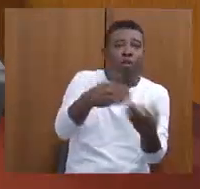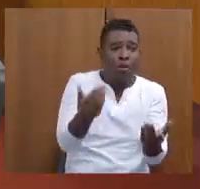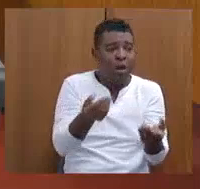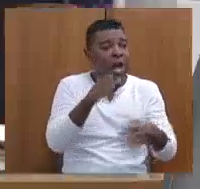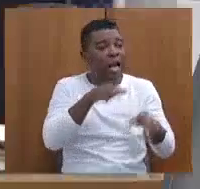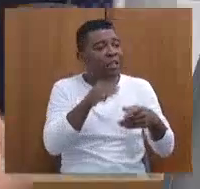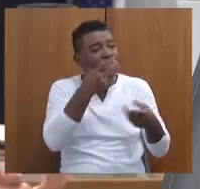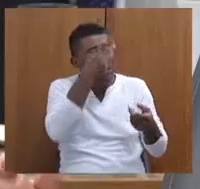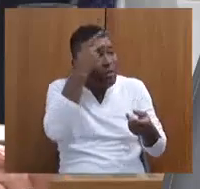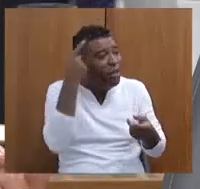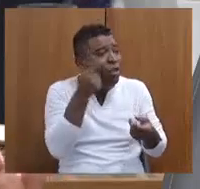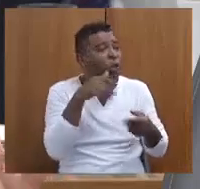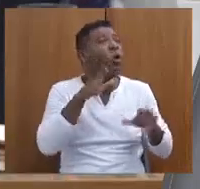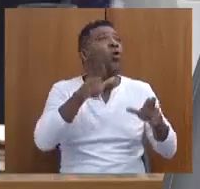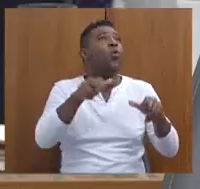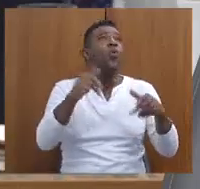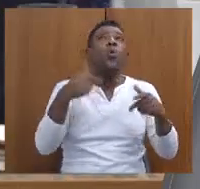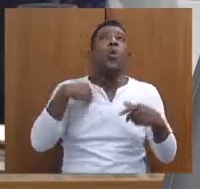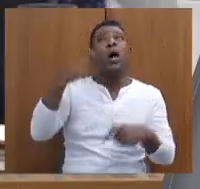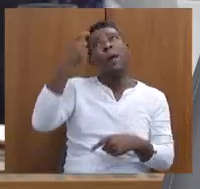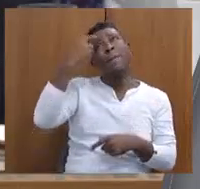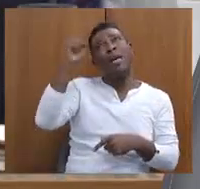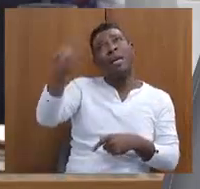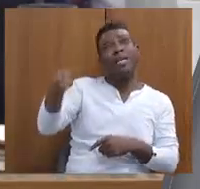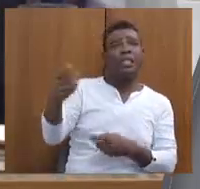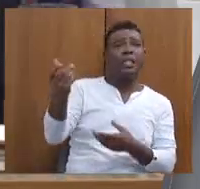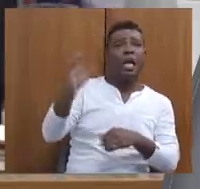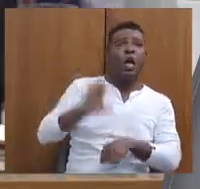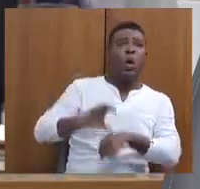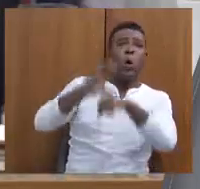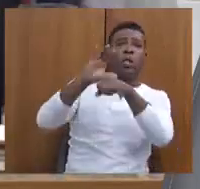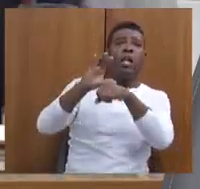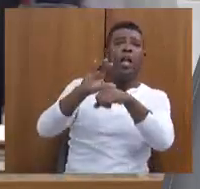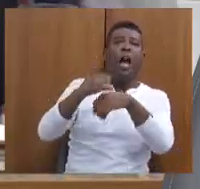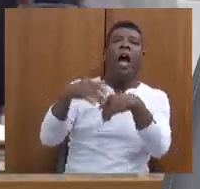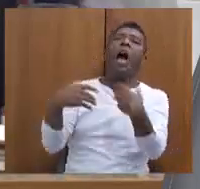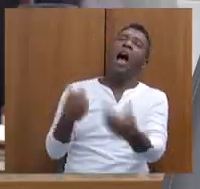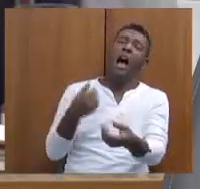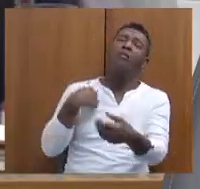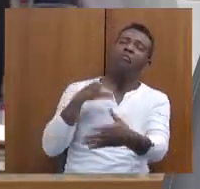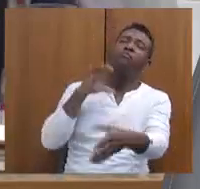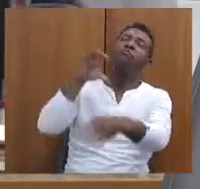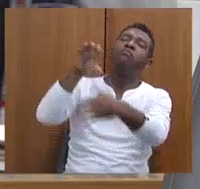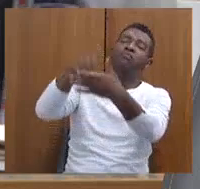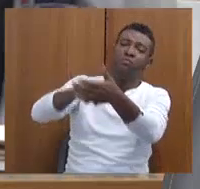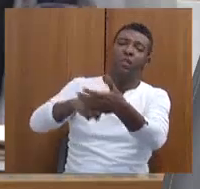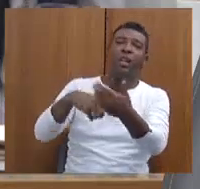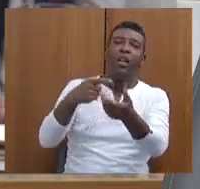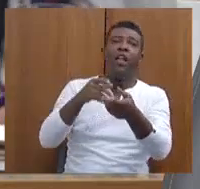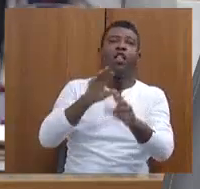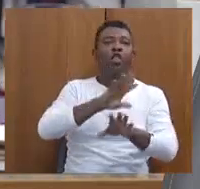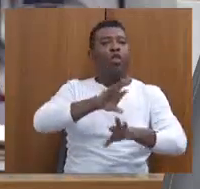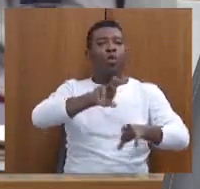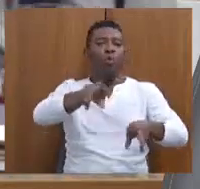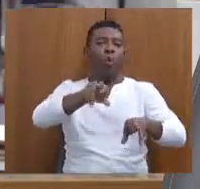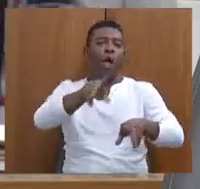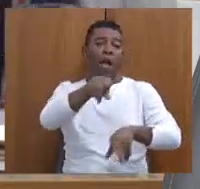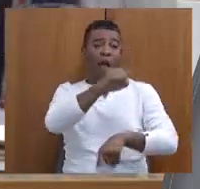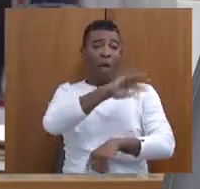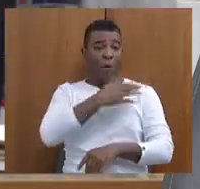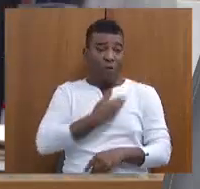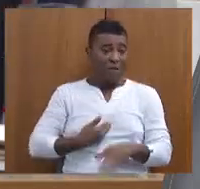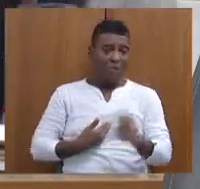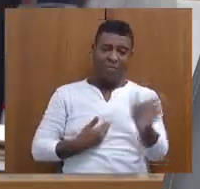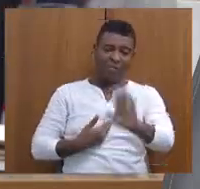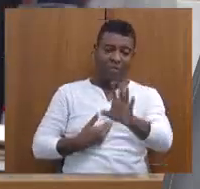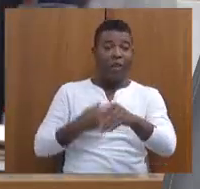gente que nunca ligou para Conselheiro passou a ligar as pessoas precisam fazer não é o governo Não tô dizendo não é o governo eu tô dizendo do processo